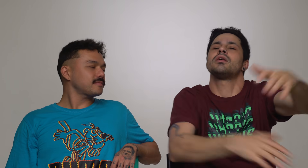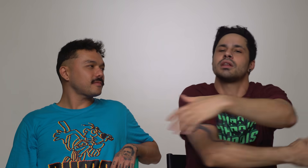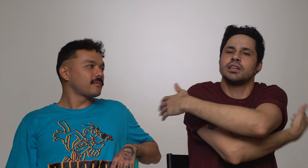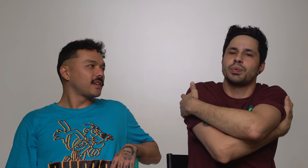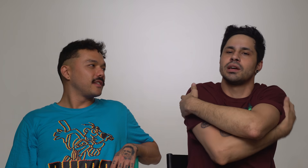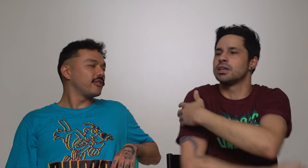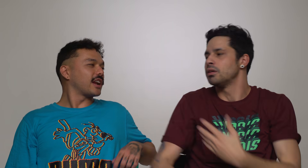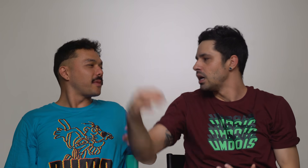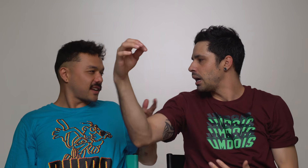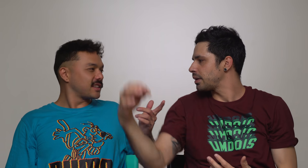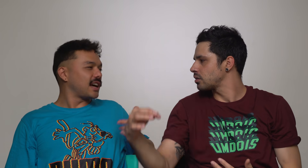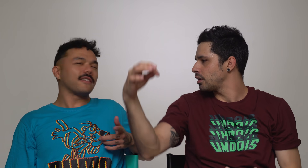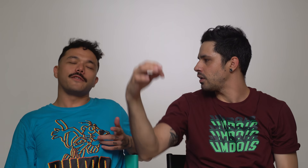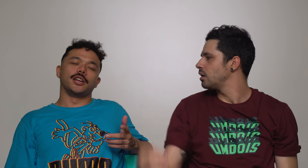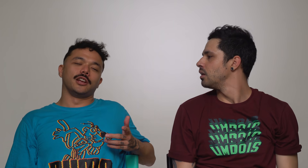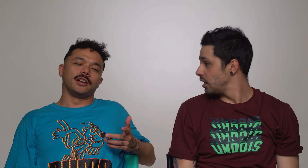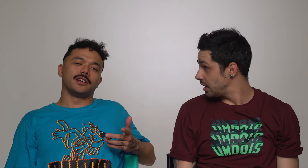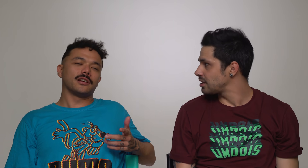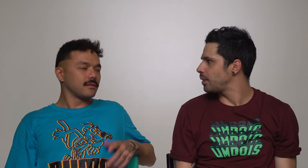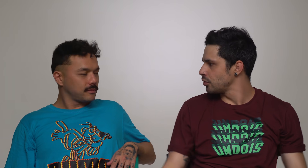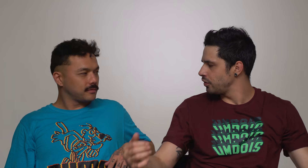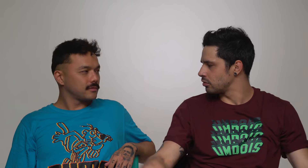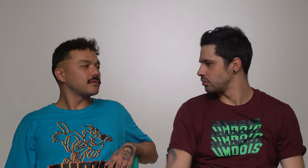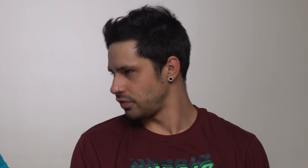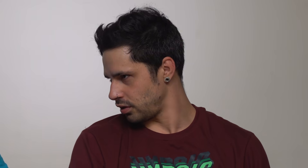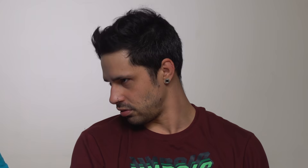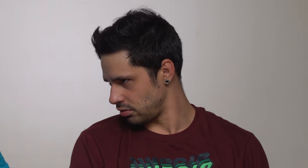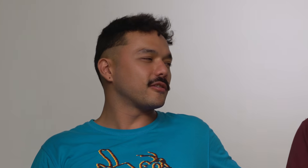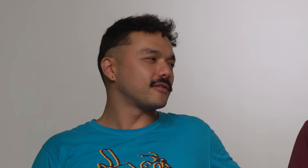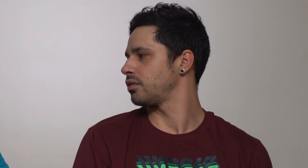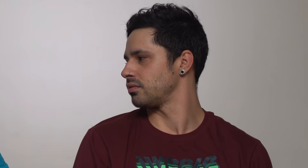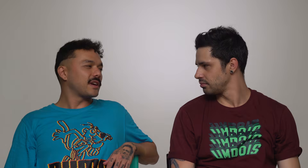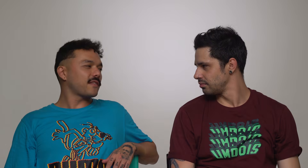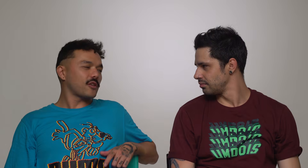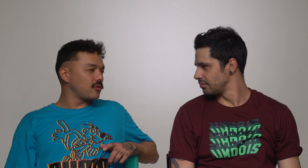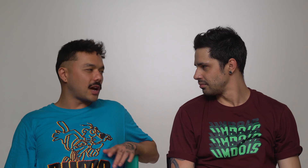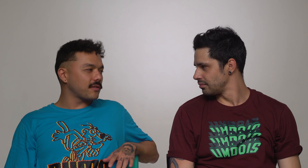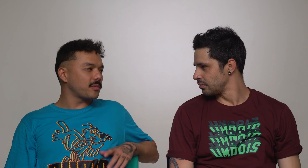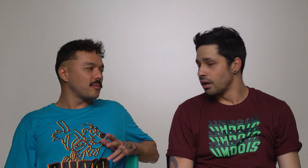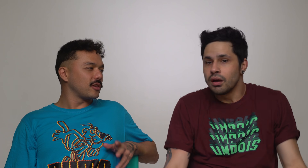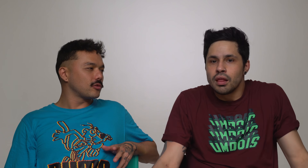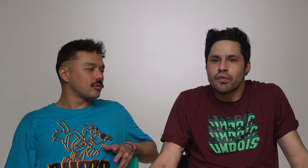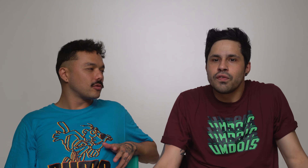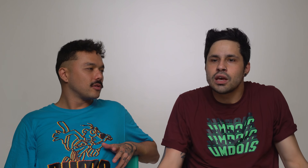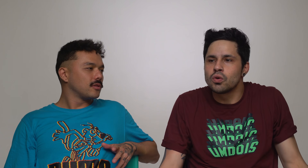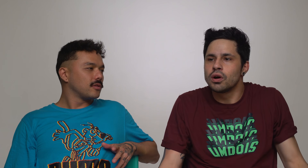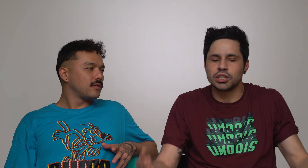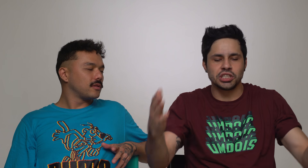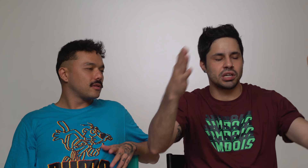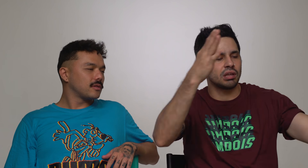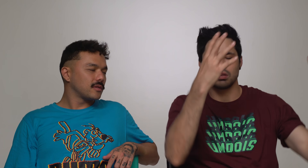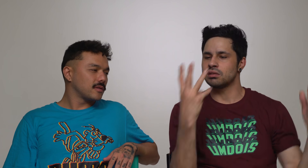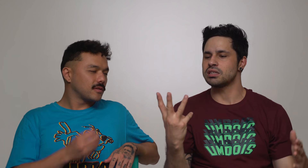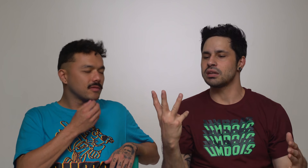mó cota lá esperando. E o cara começa a cantar. Essa é a parte do fígado. Fígado. Mas você fica com raiva só porque o maluco... Fico,